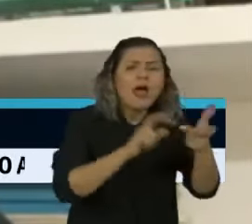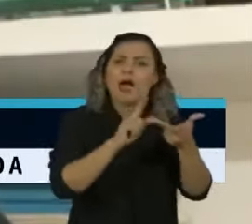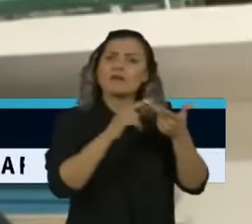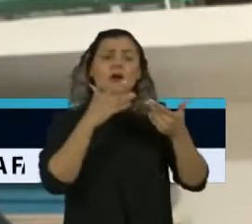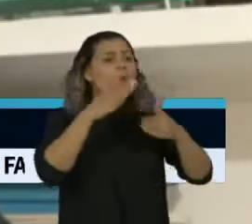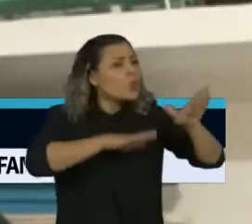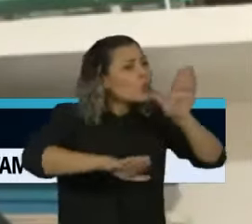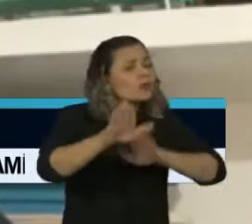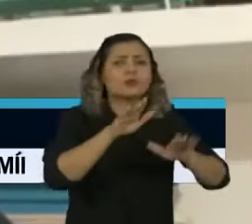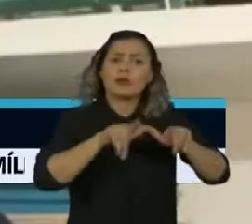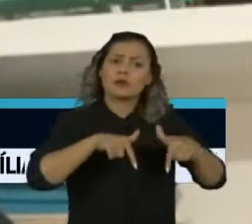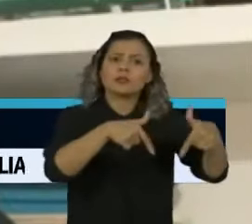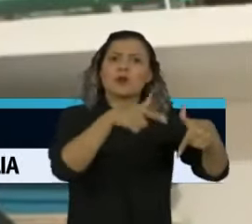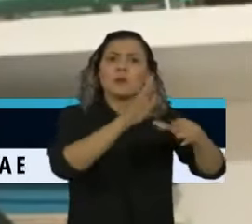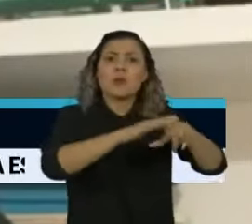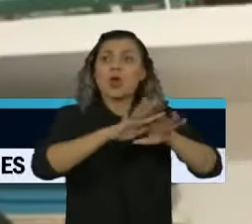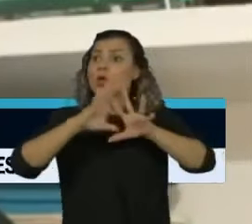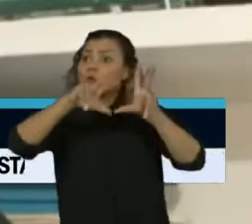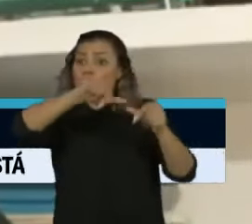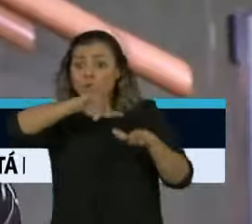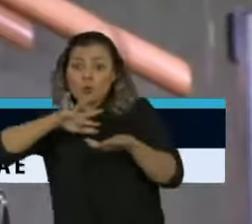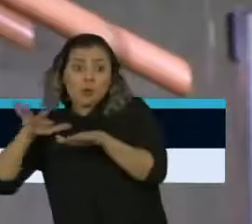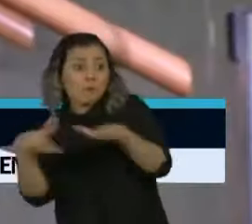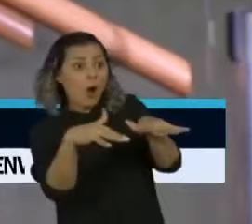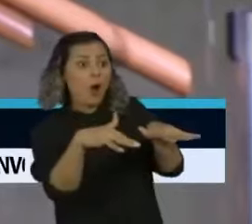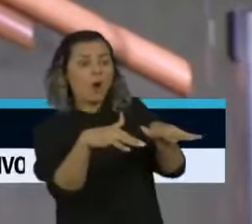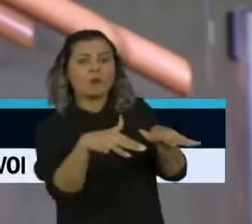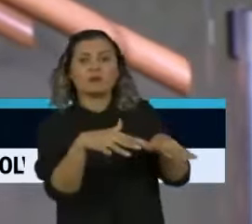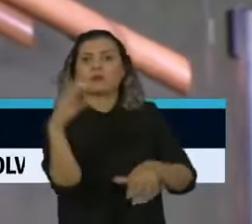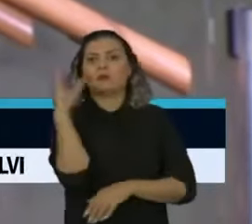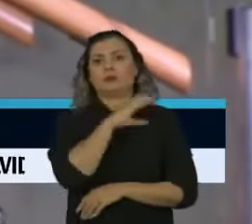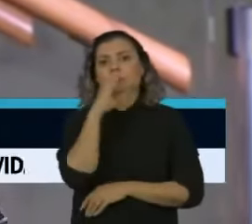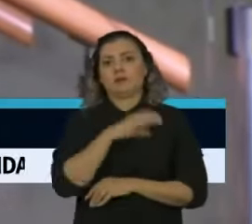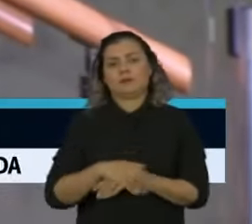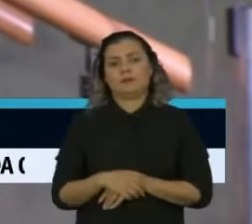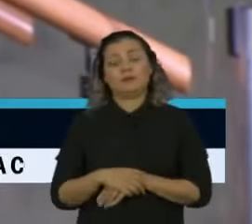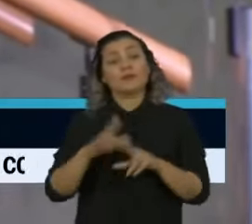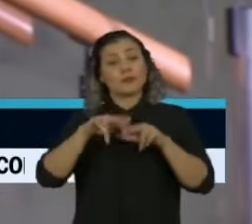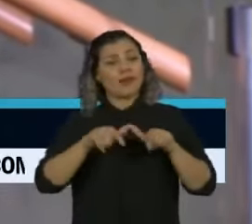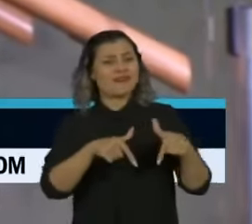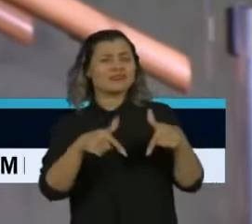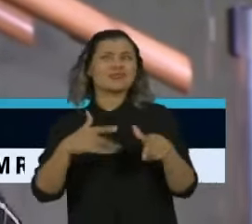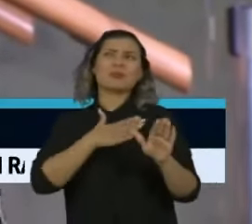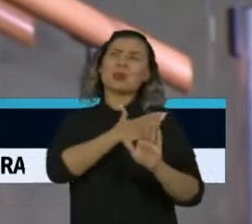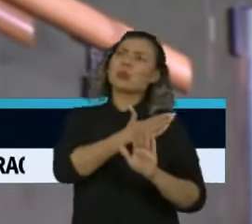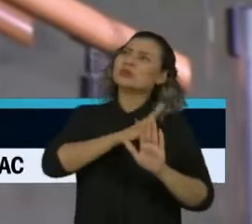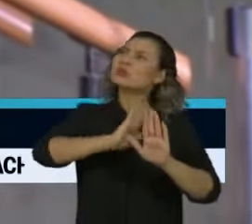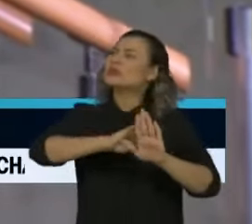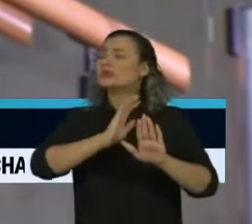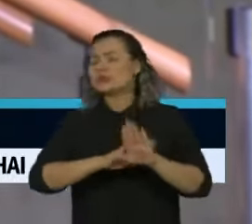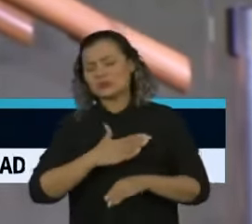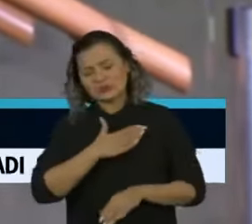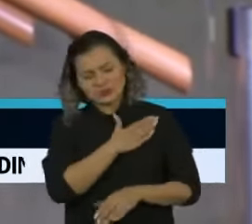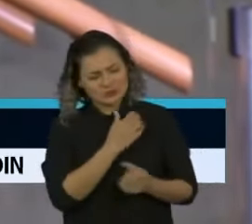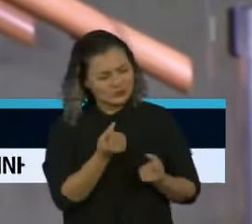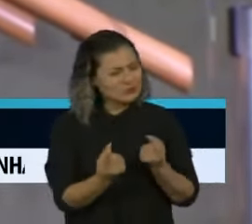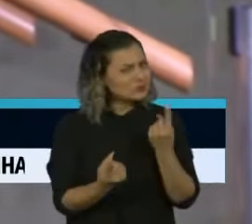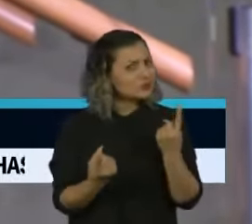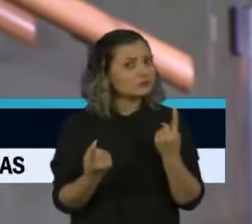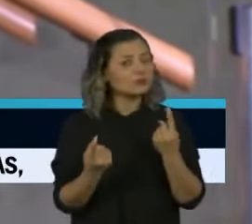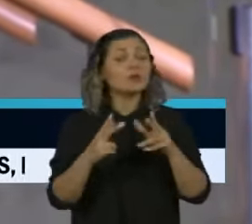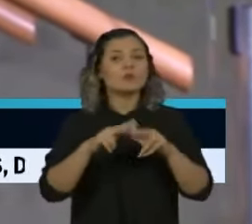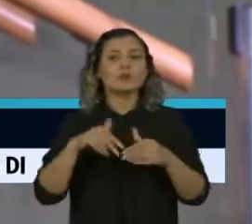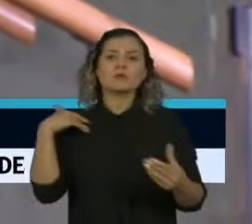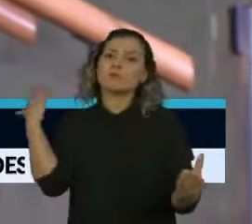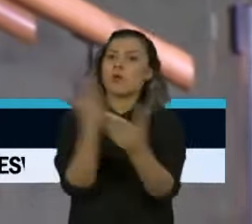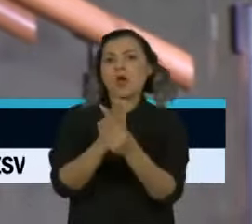a repercussão é imediata. As falas e ações preconceituosas e discriminatórias motivaram